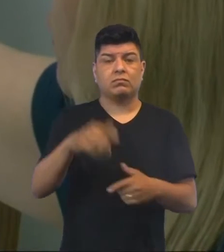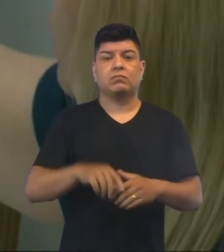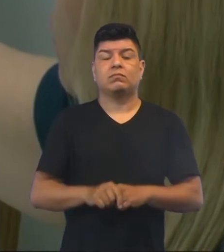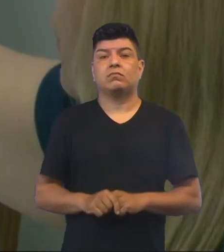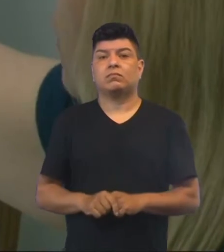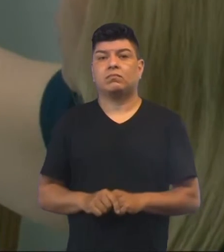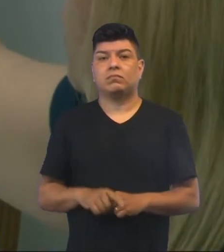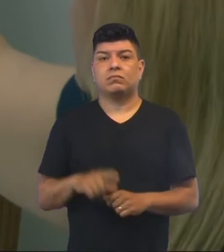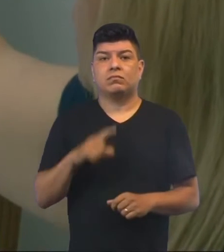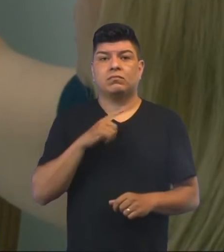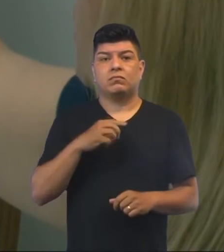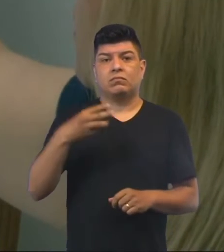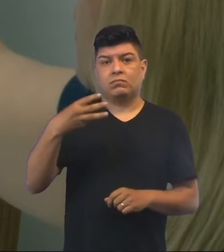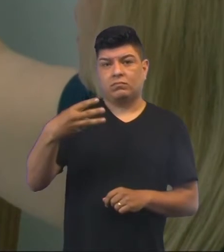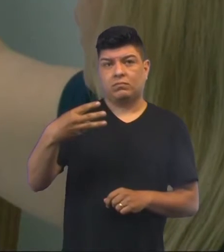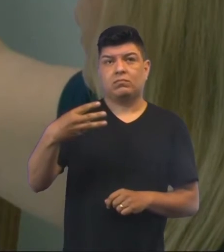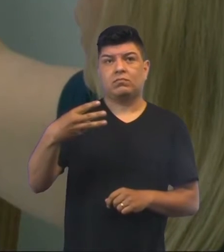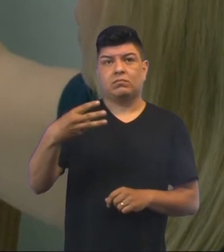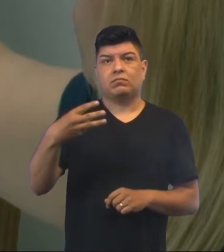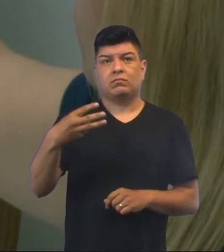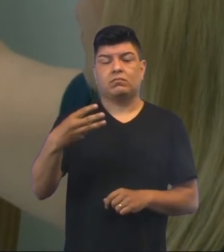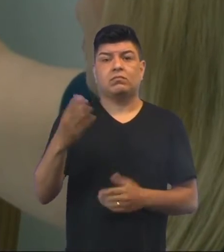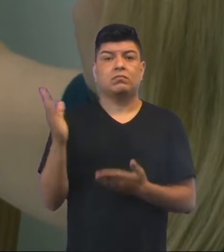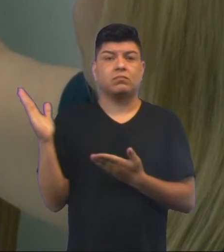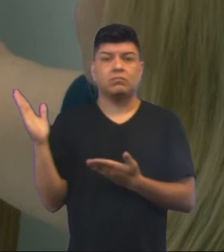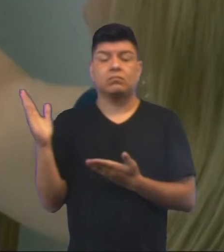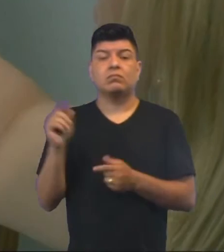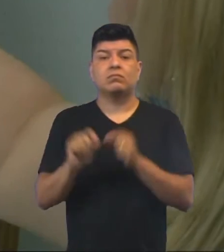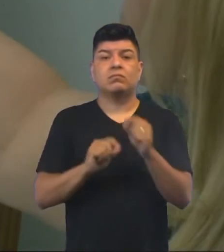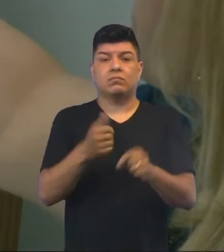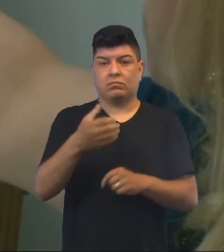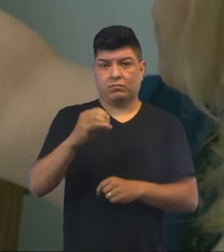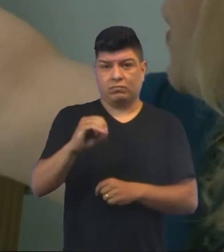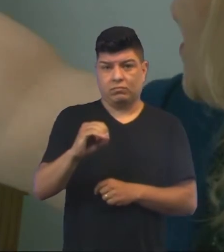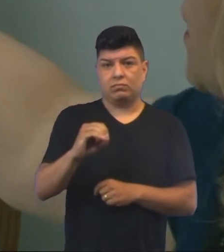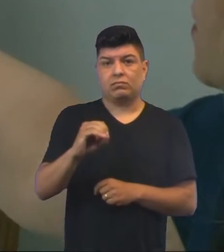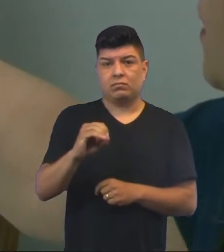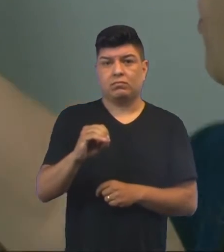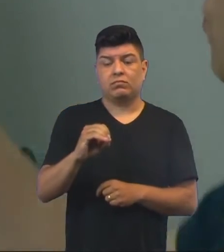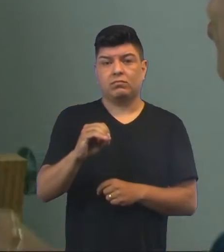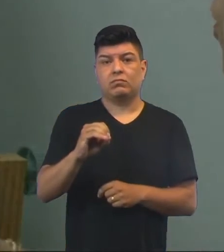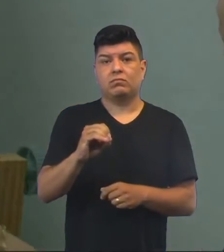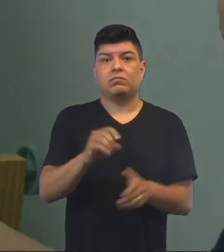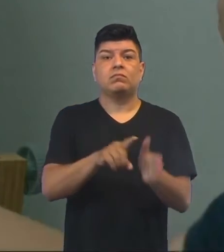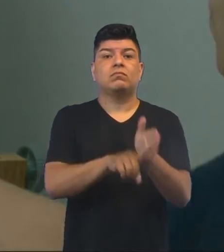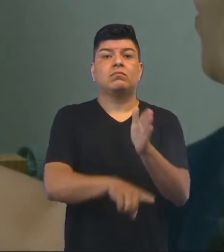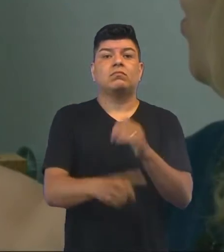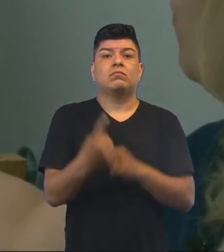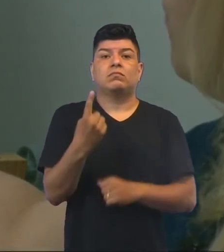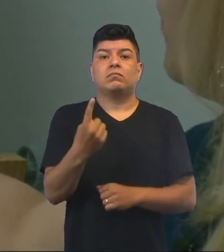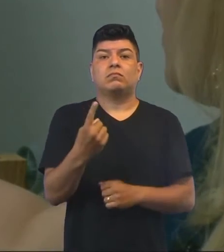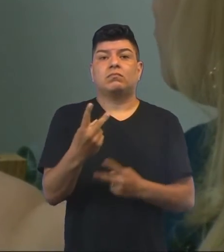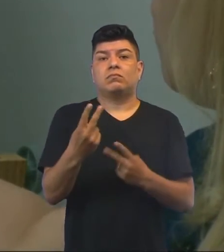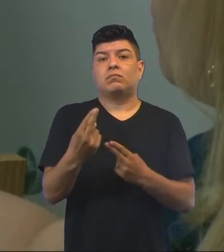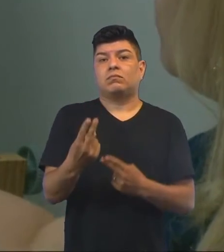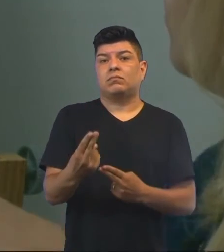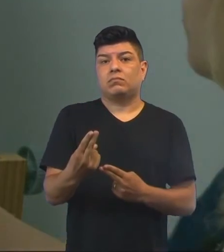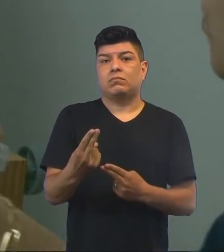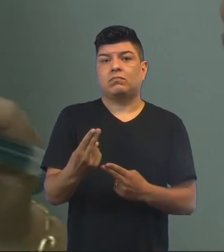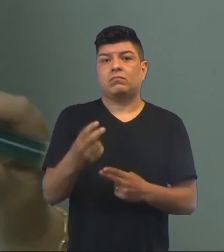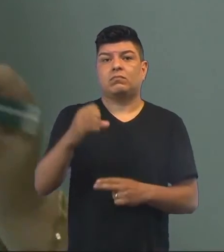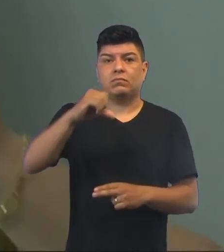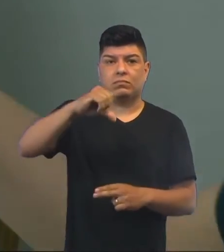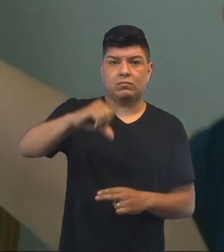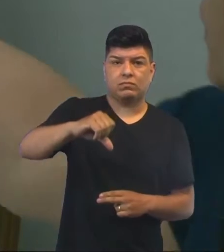então aqui eu vou ficar com três e aqui eu vou ficar com 10 eu tiro um vou ficar